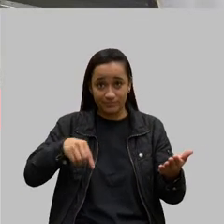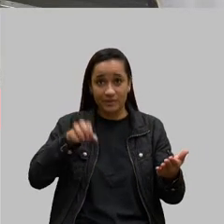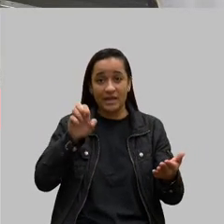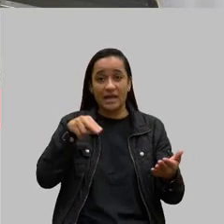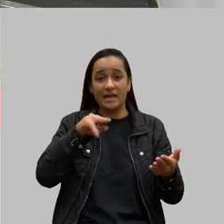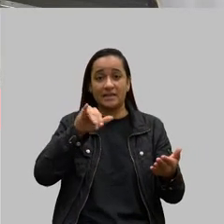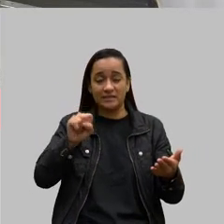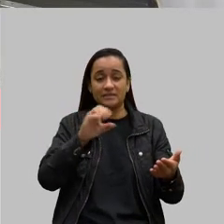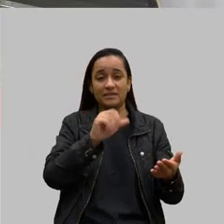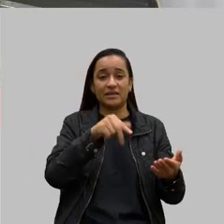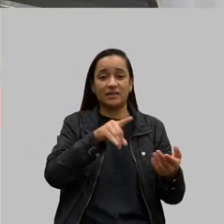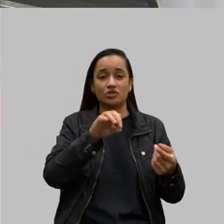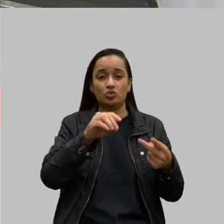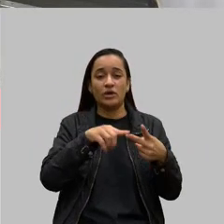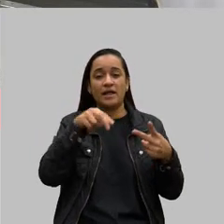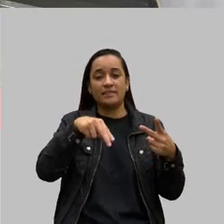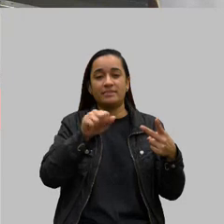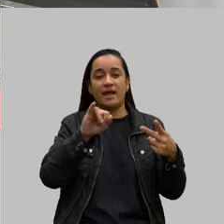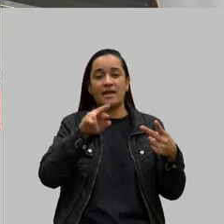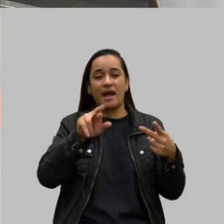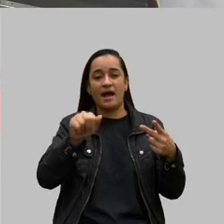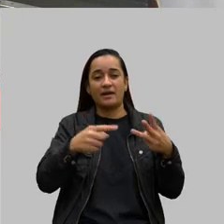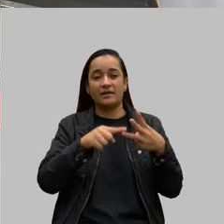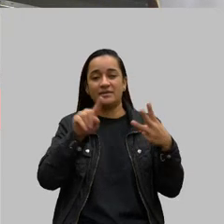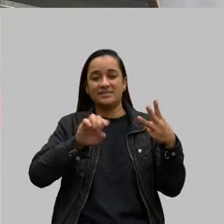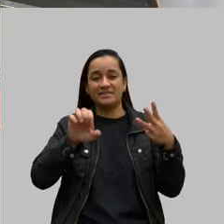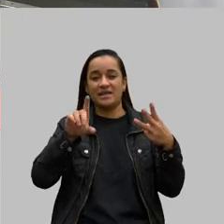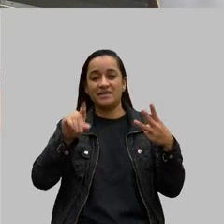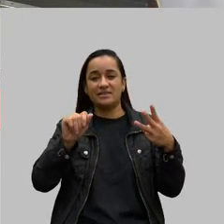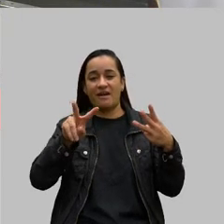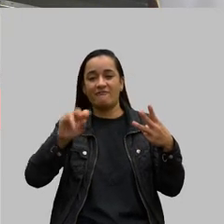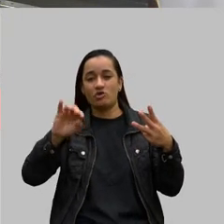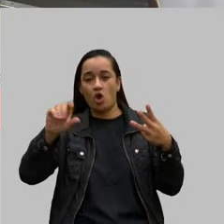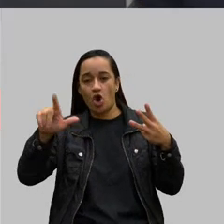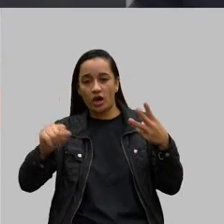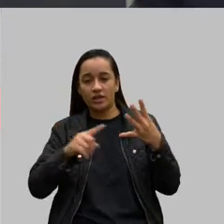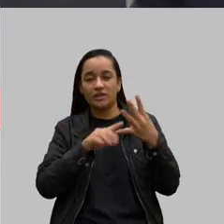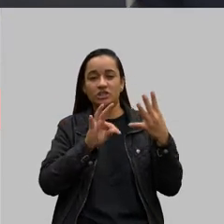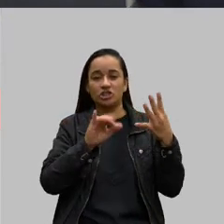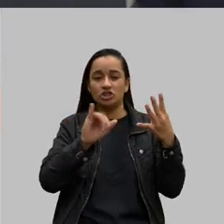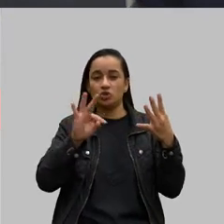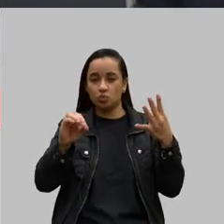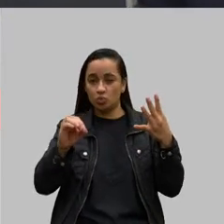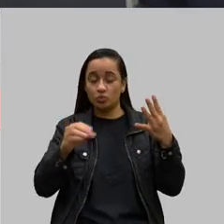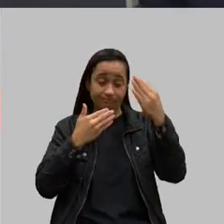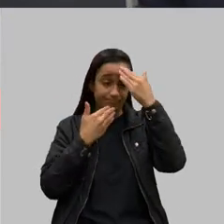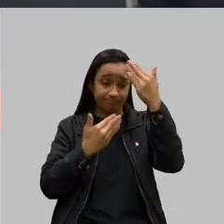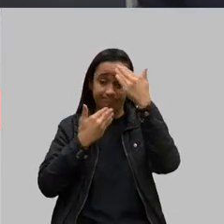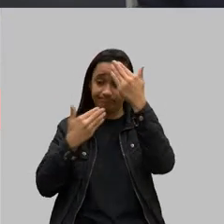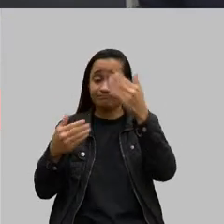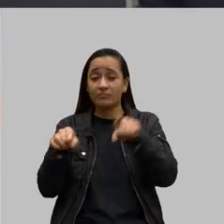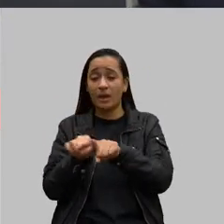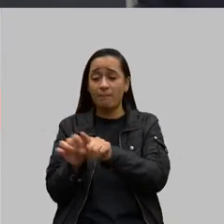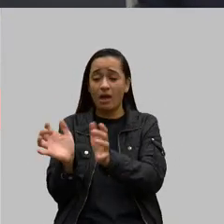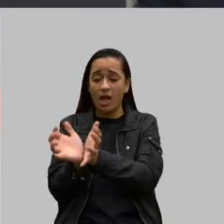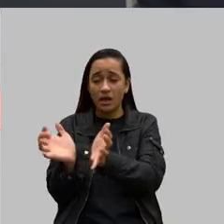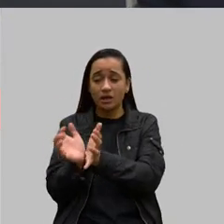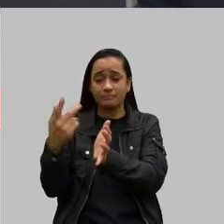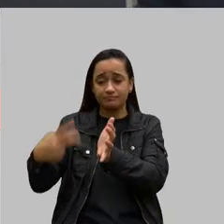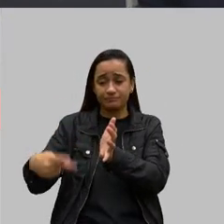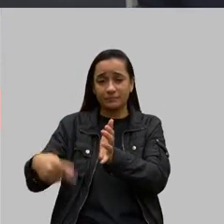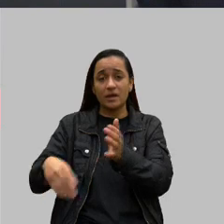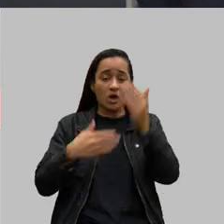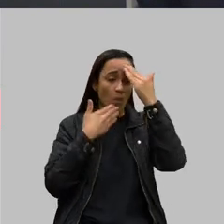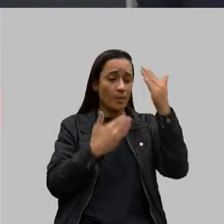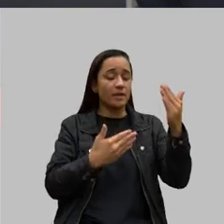deputada anayara Rocha Deputado José laviola Deputado Tito agradecer toda a equipe desta comissão agradecer todos os servidores da Assembleia de